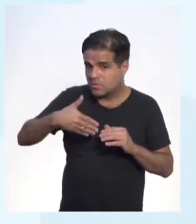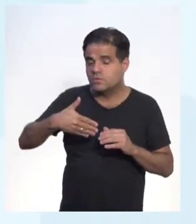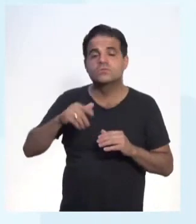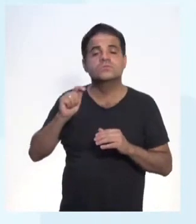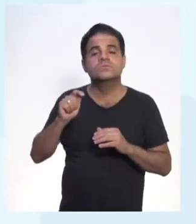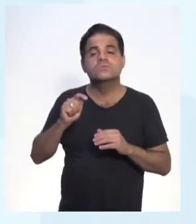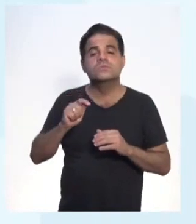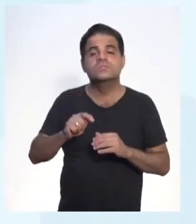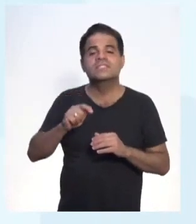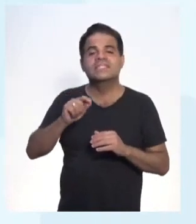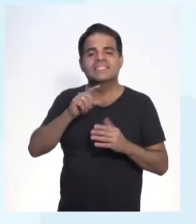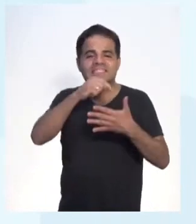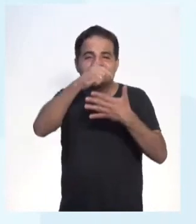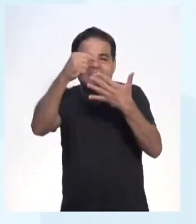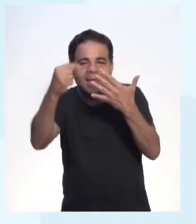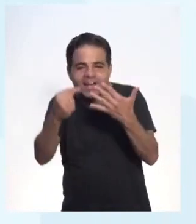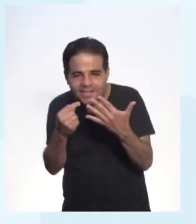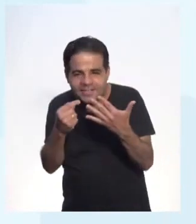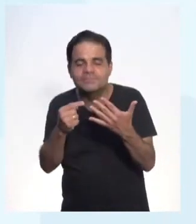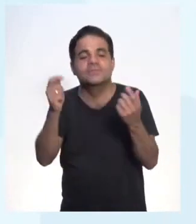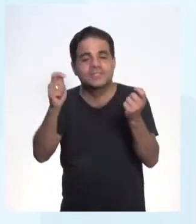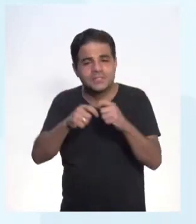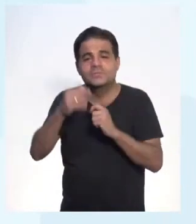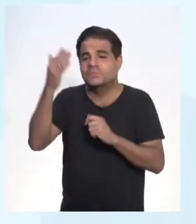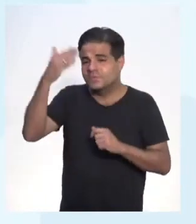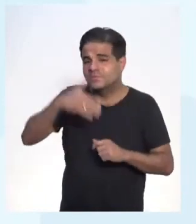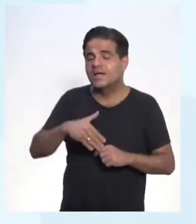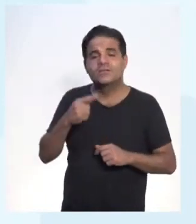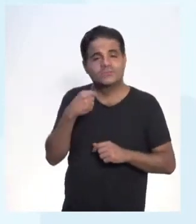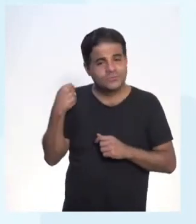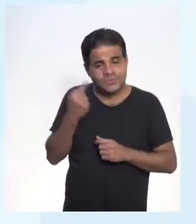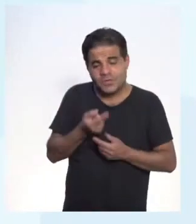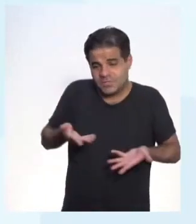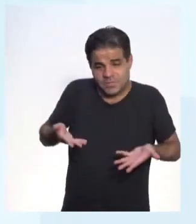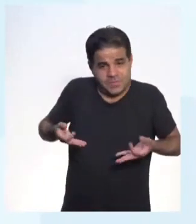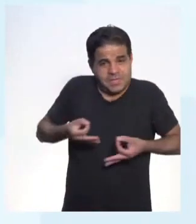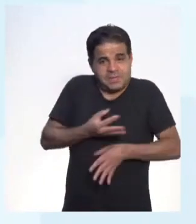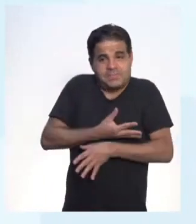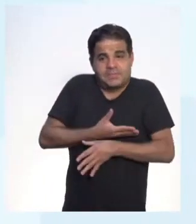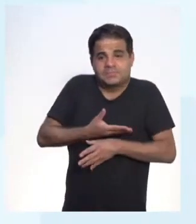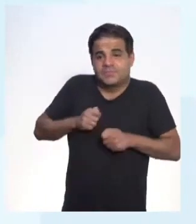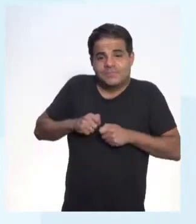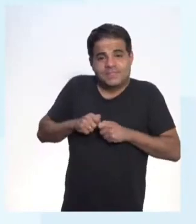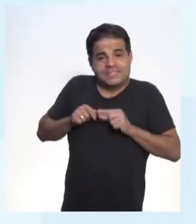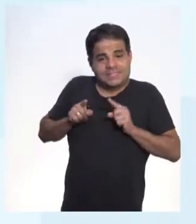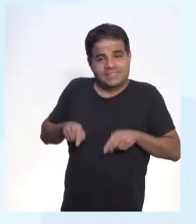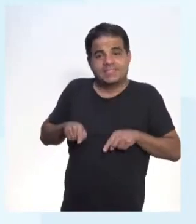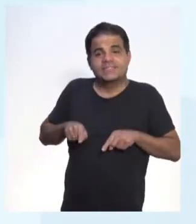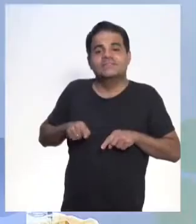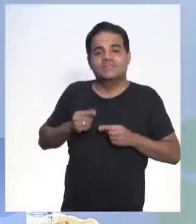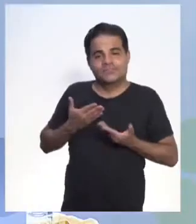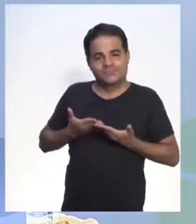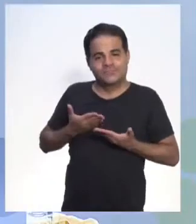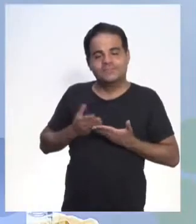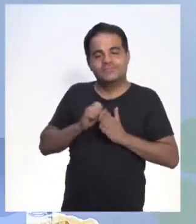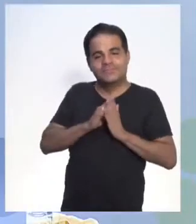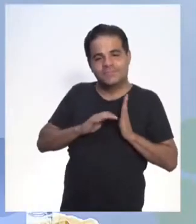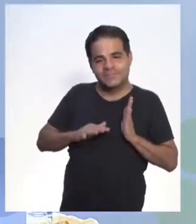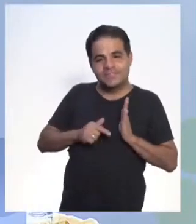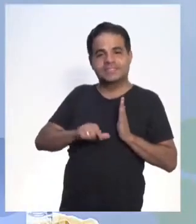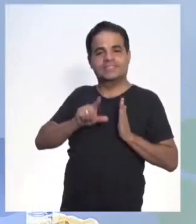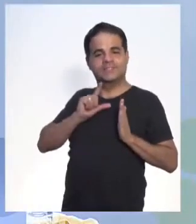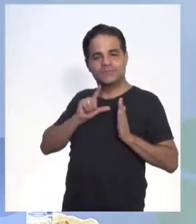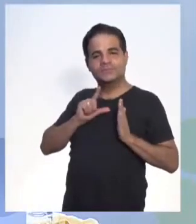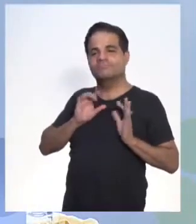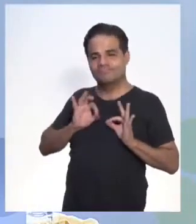pelo diagrama de árvore, que foi o que nós acabamos de fazer nesta atividade